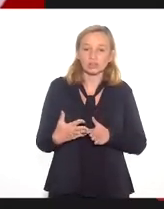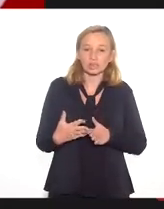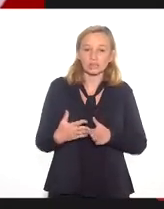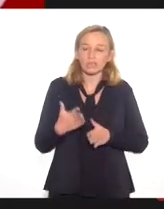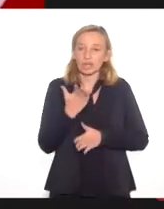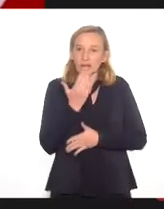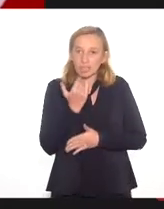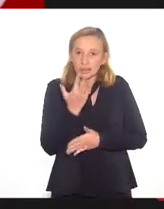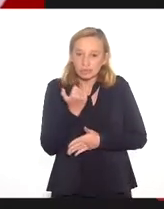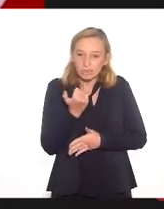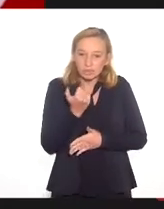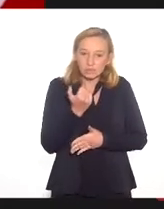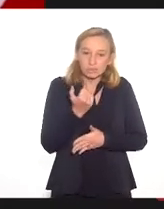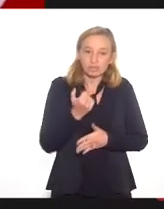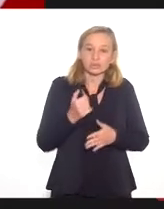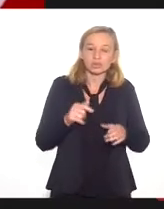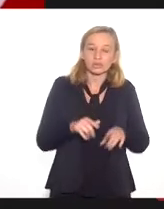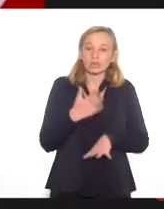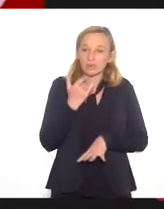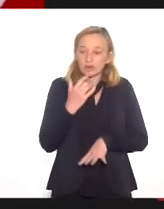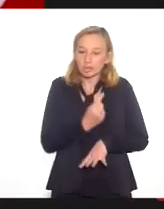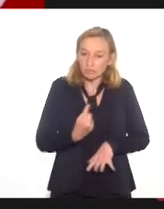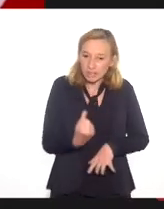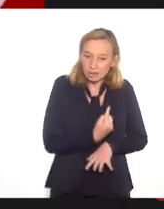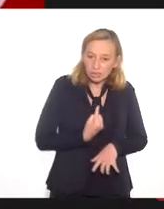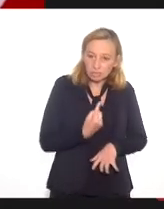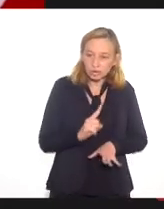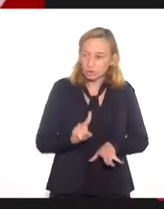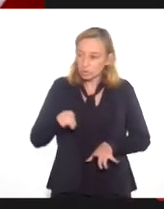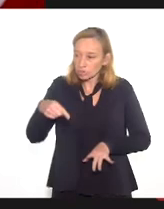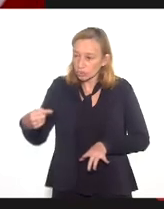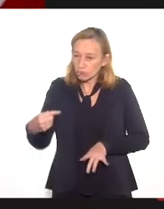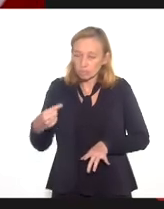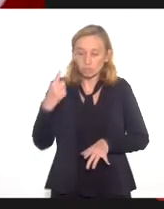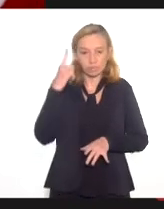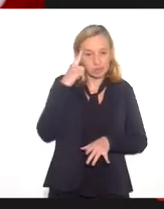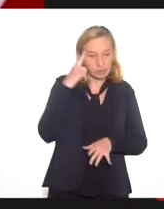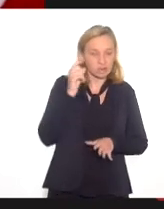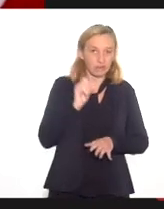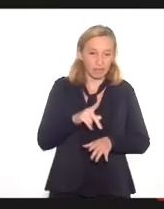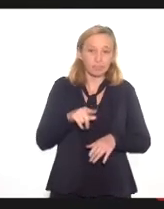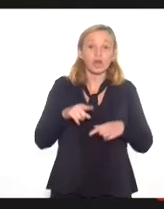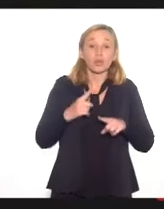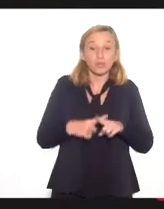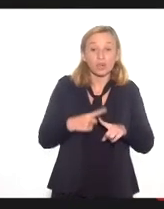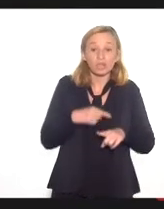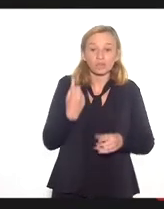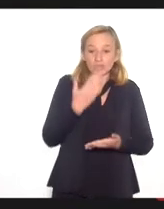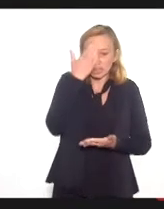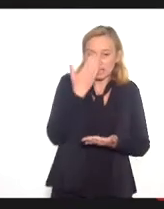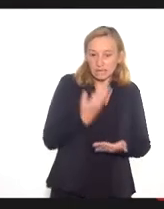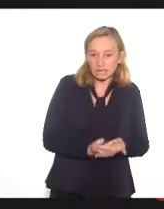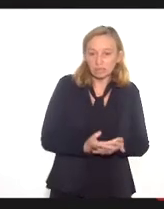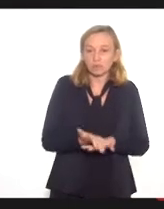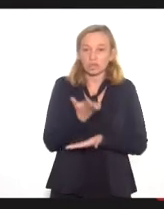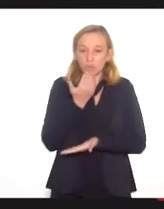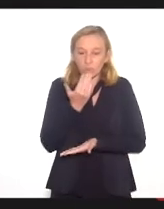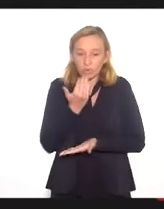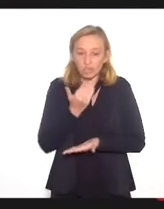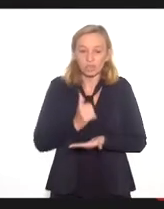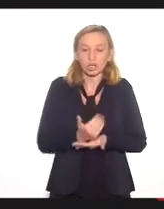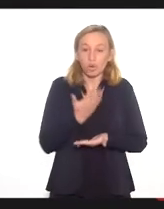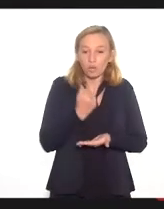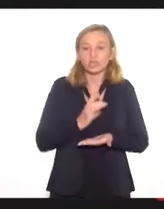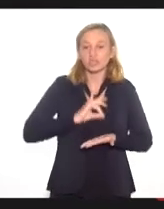alimentos e o alimento para nós numa outra perspectiva né porque a gente acredita num alimento né que a gente chama de uma